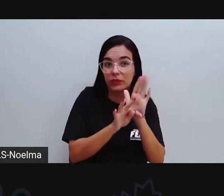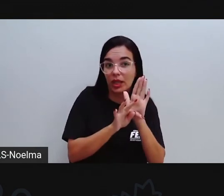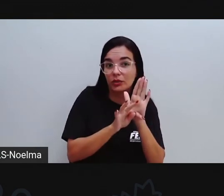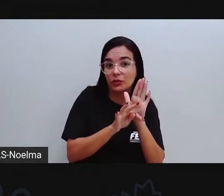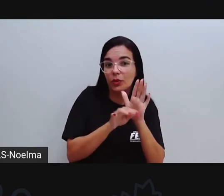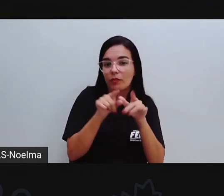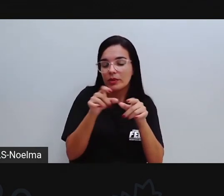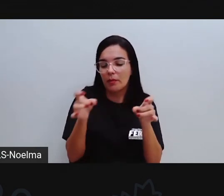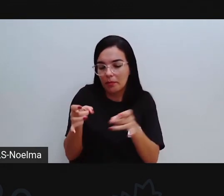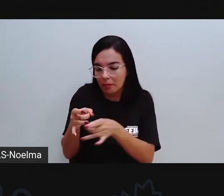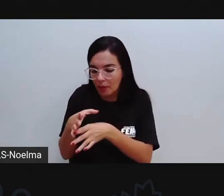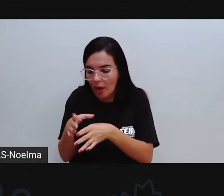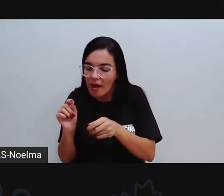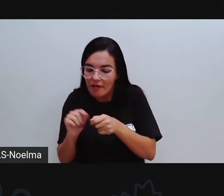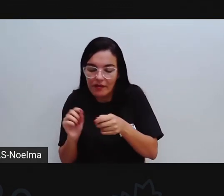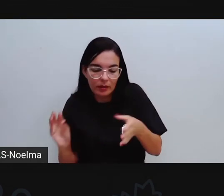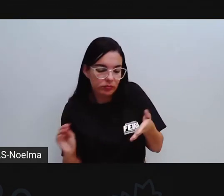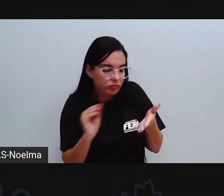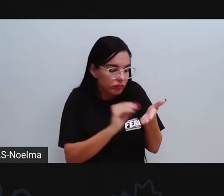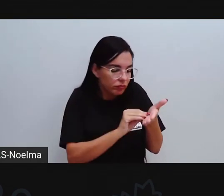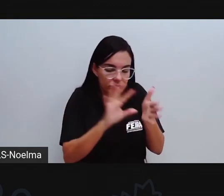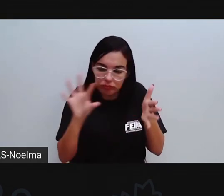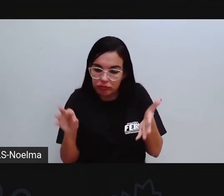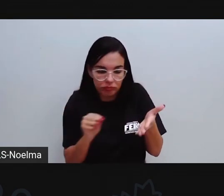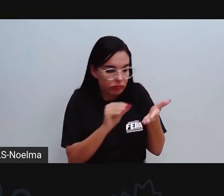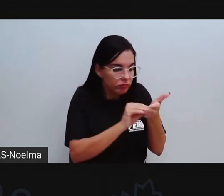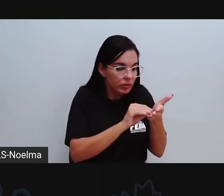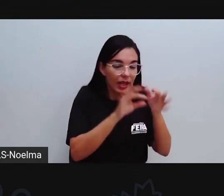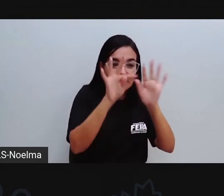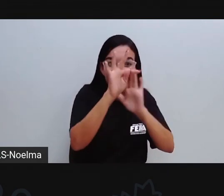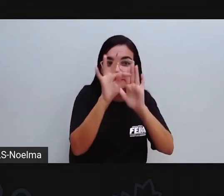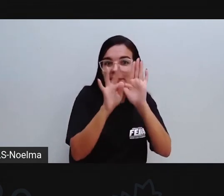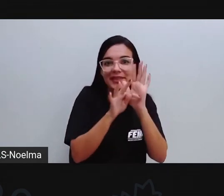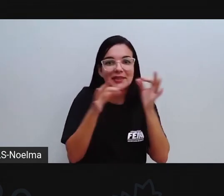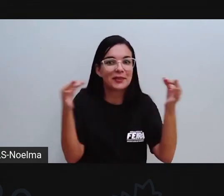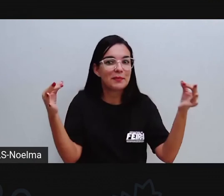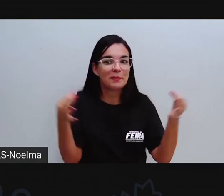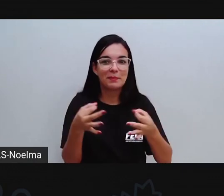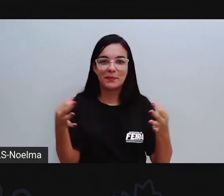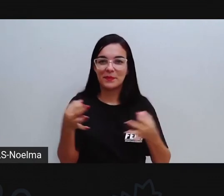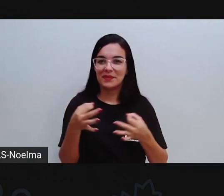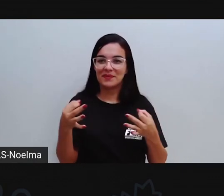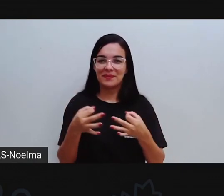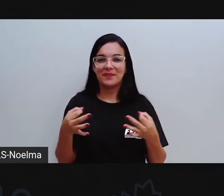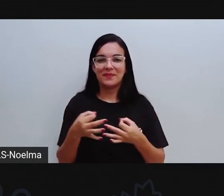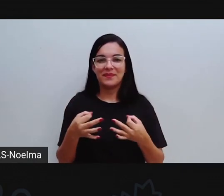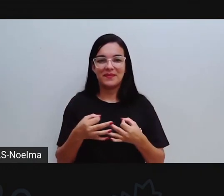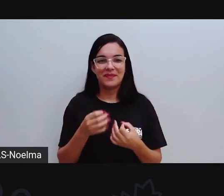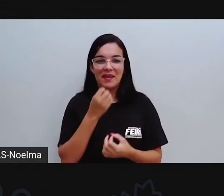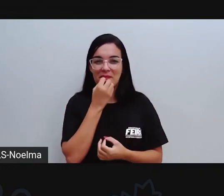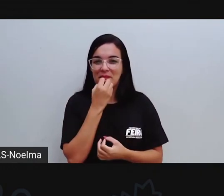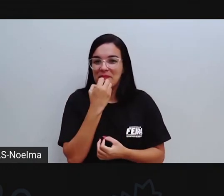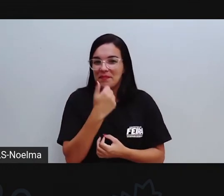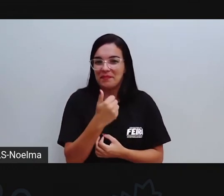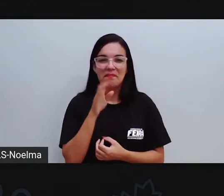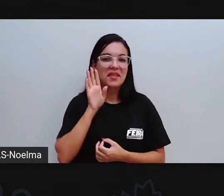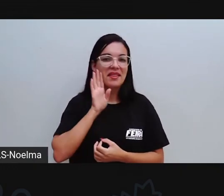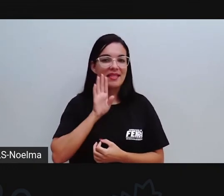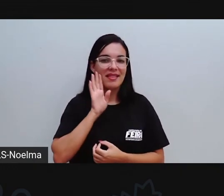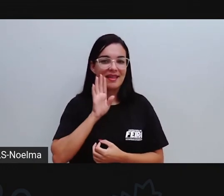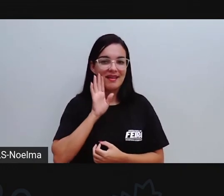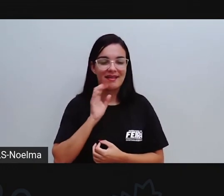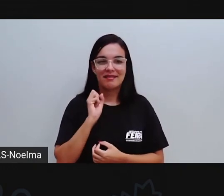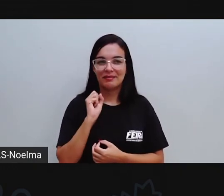rascunho, vocês vão lapidando de forma que seu texto fique bem interessante, né?